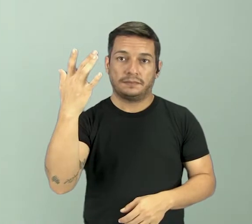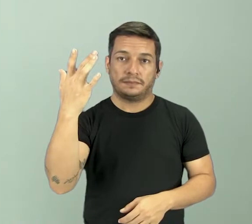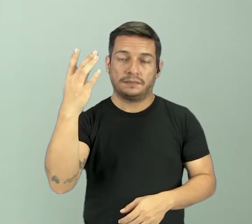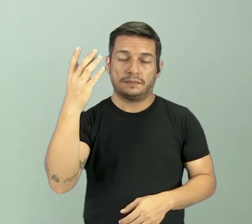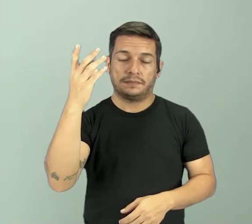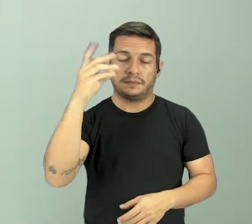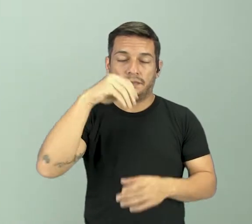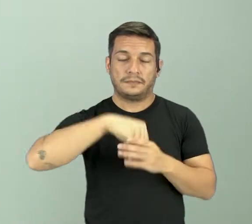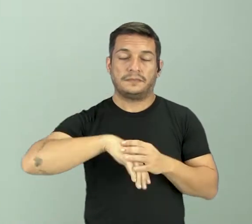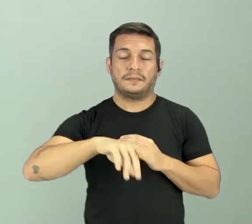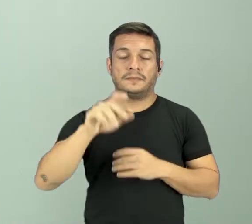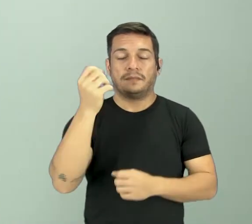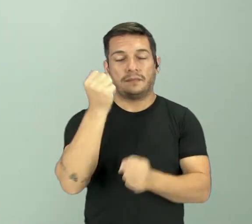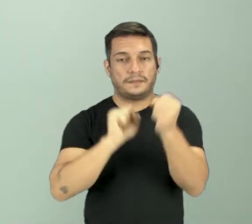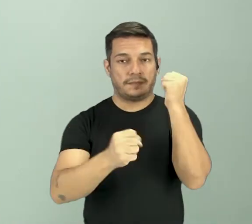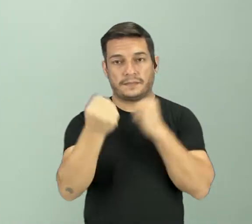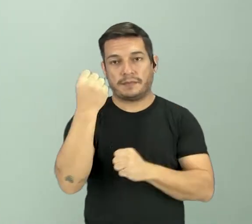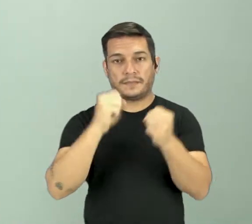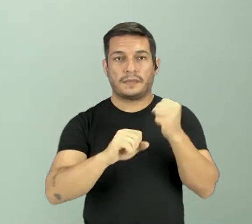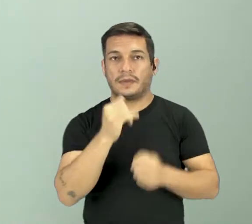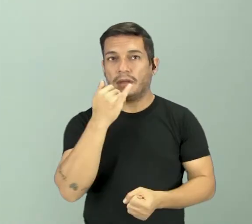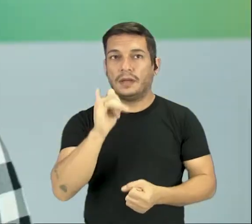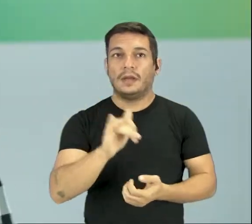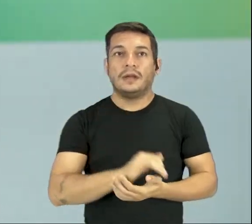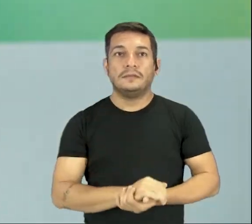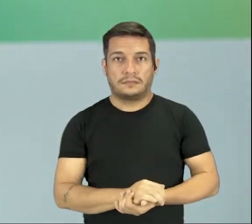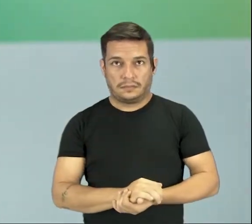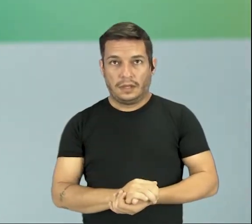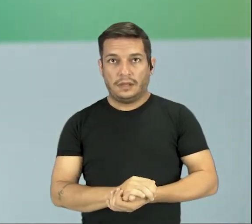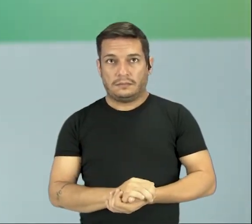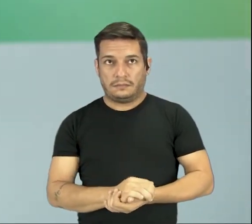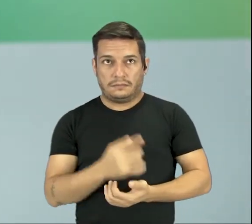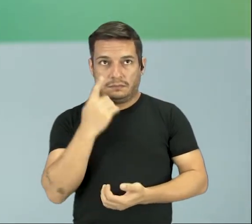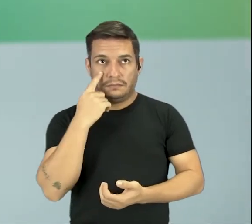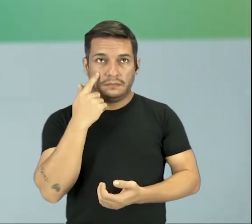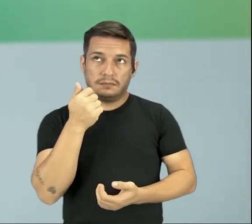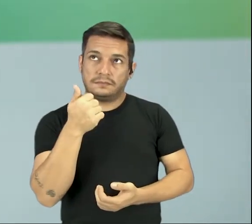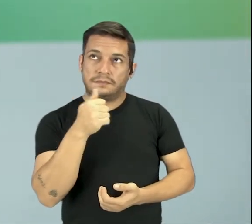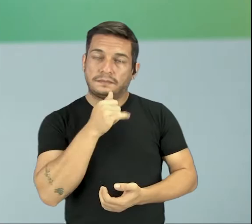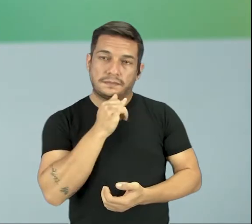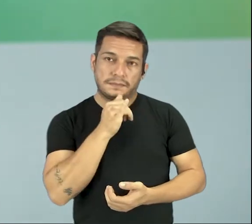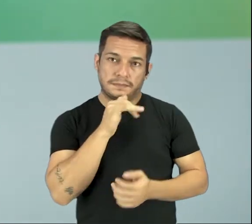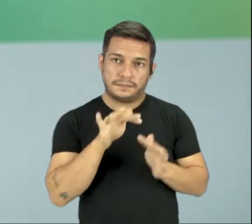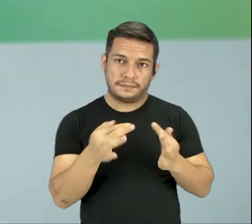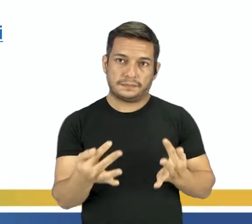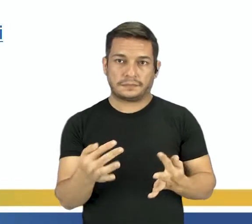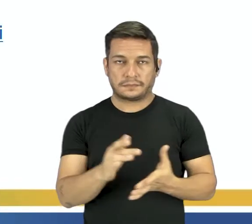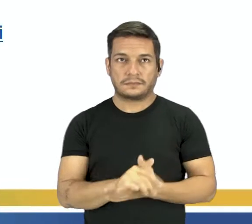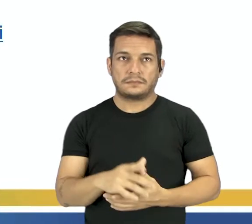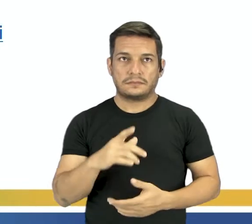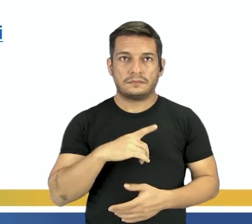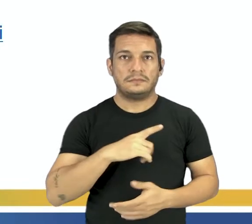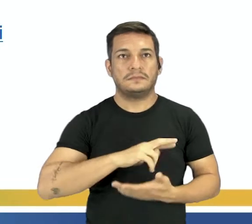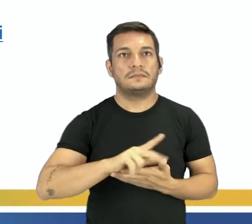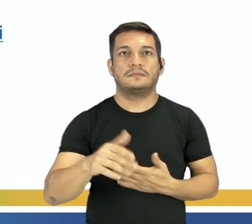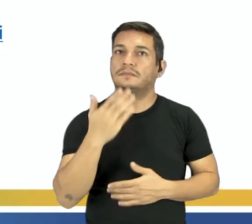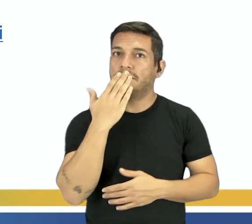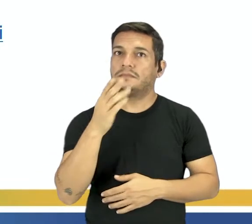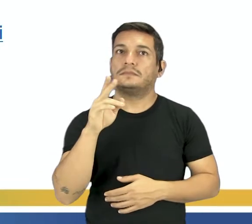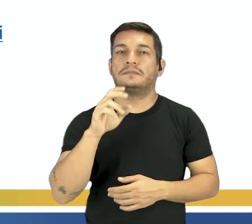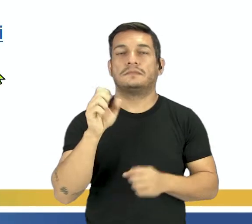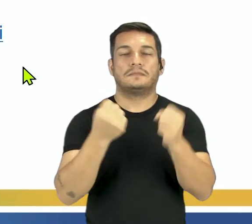interior de uma usina hidrelétrica. Então vamos lá ao primeiro exemplo, que é bem mais simples. Existem diversos tipos